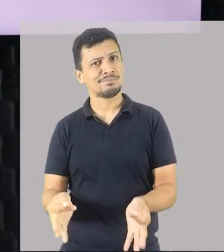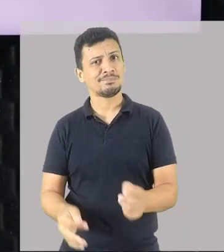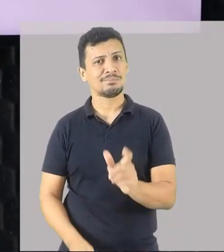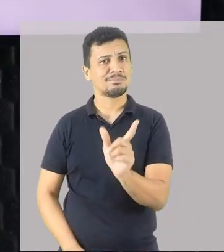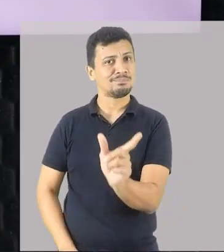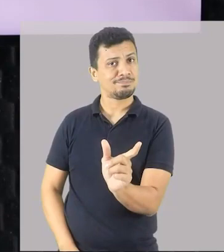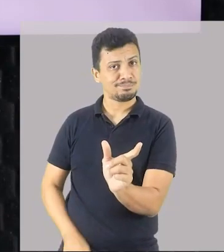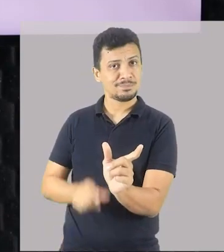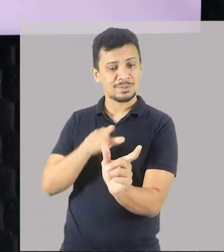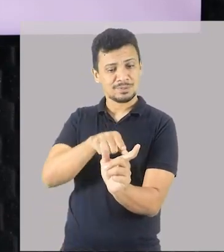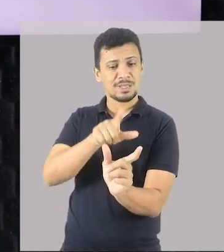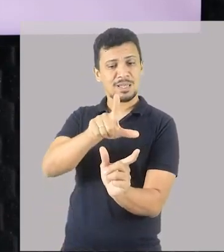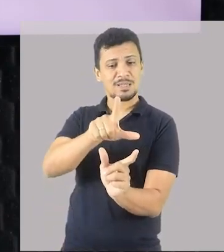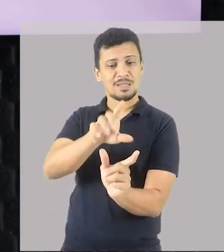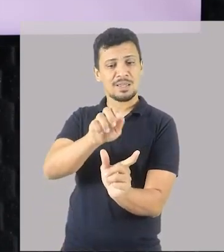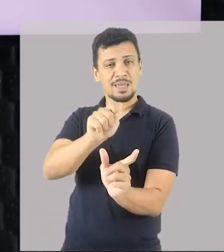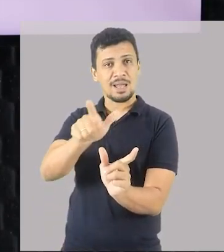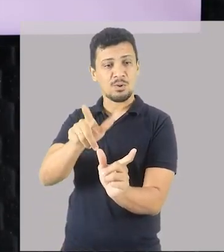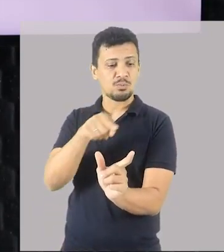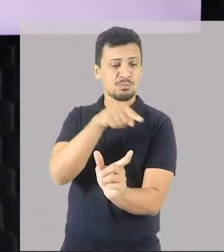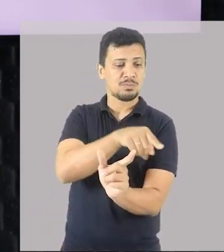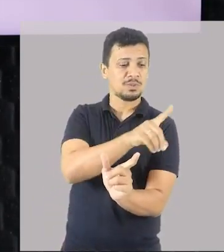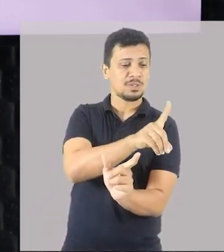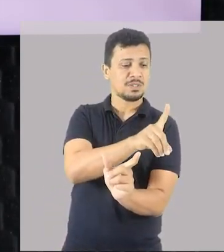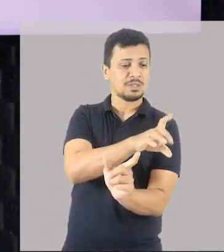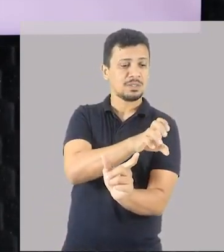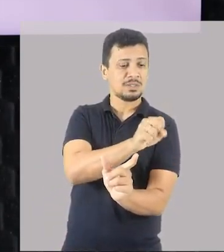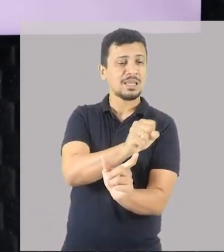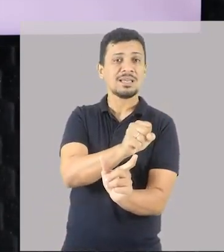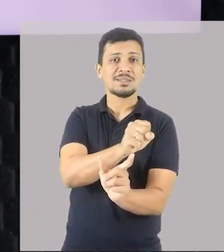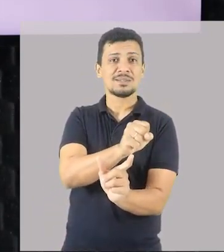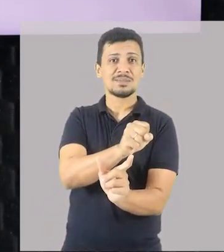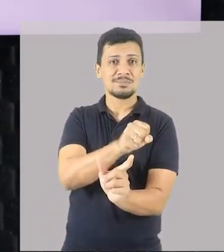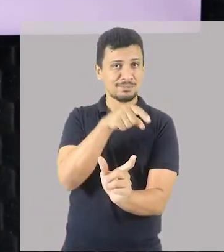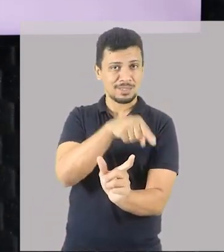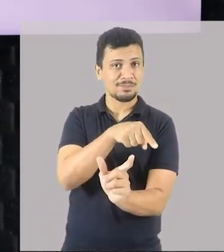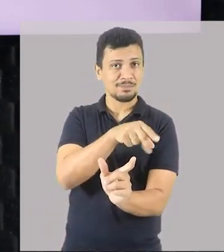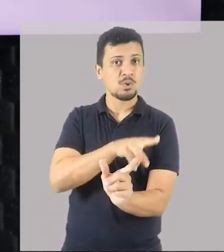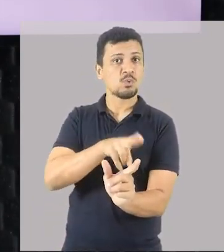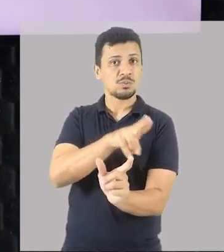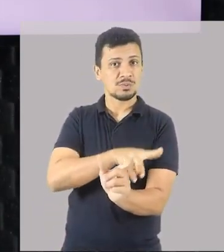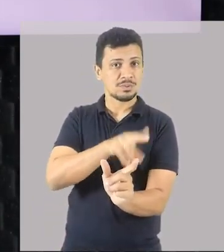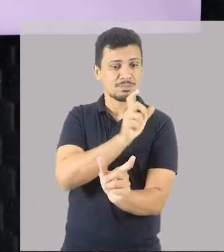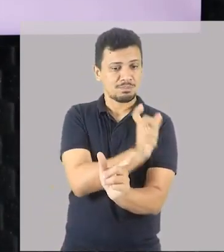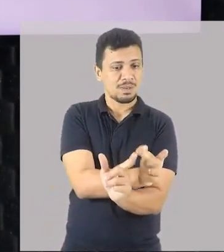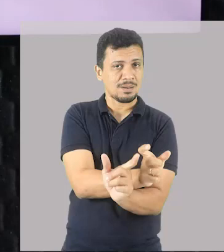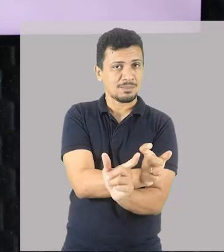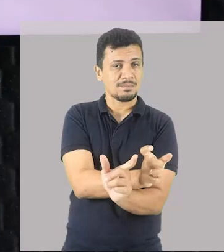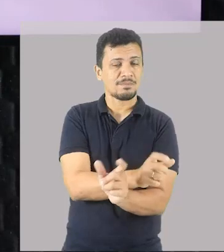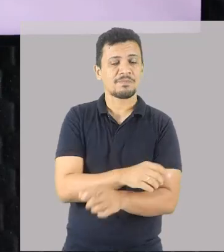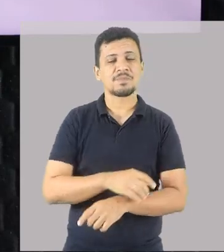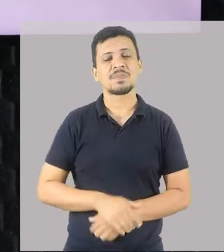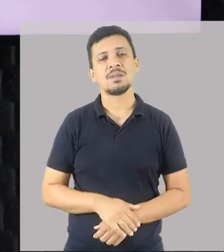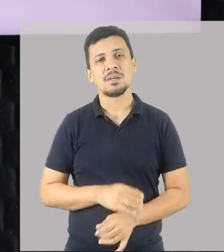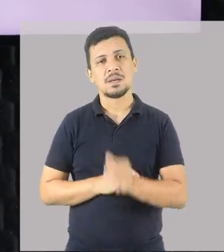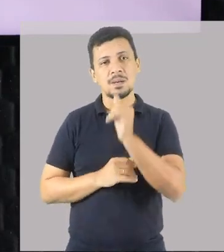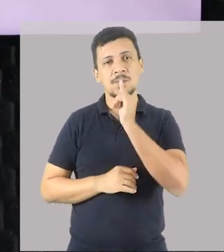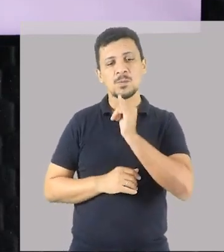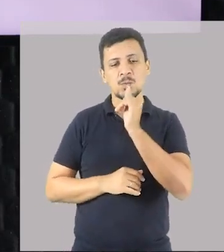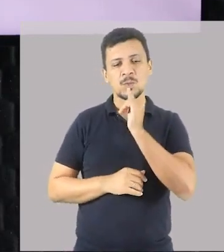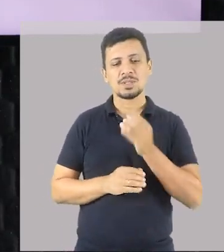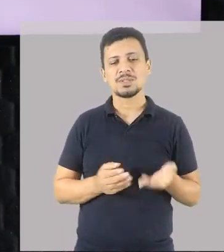leal. Da palavra leal, eu formo desleal. Eu usei só o prefixo. Então, é uma derivação prefixal. Olha o exemplo aqui,